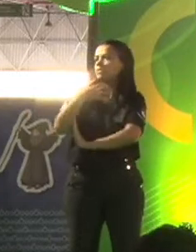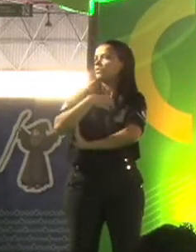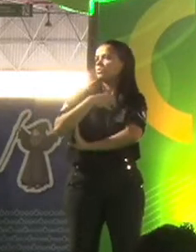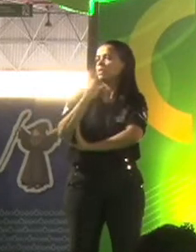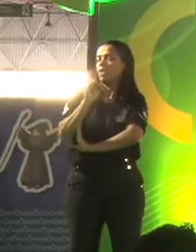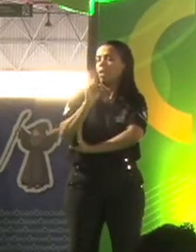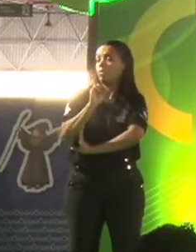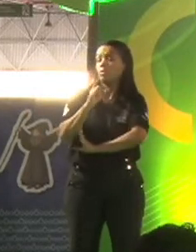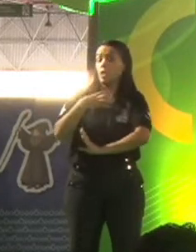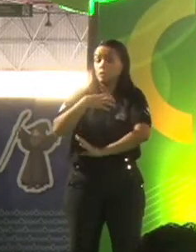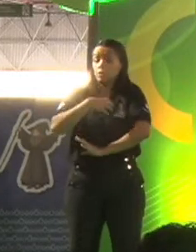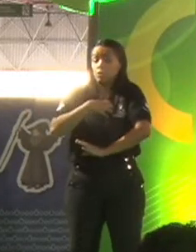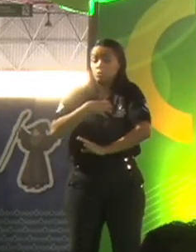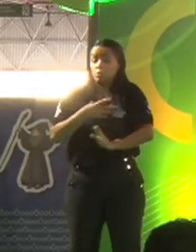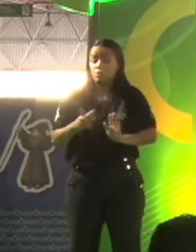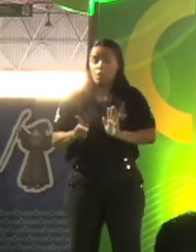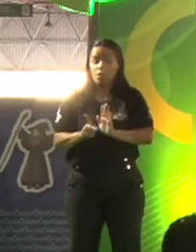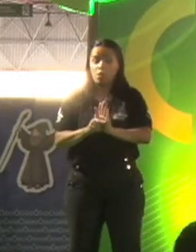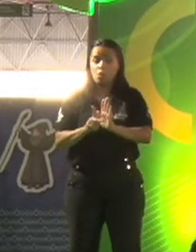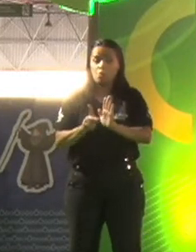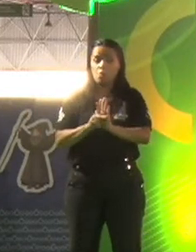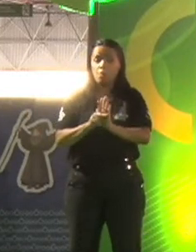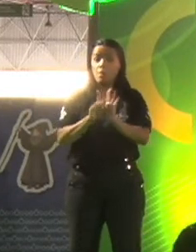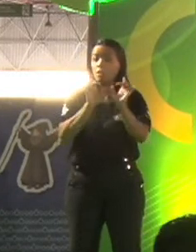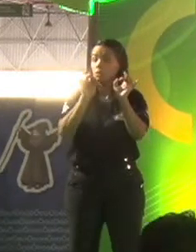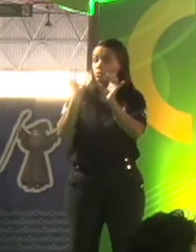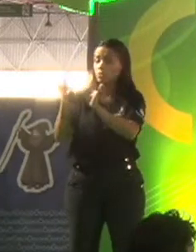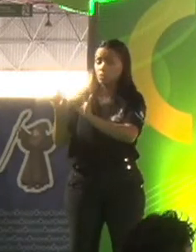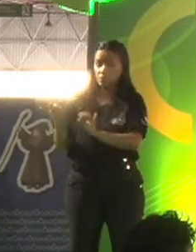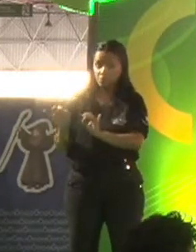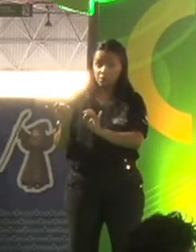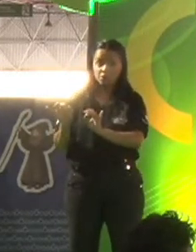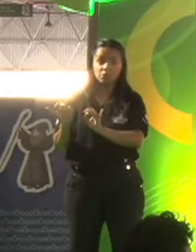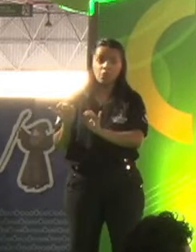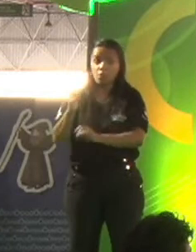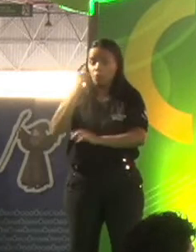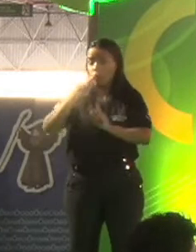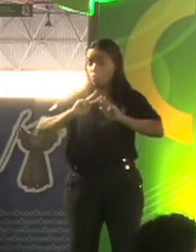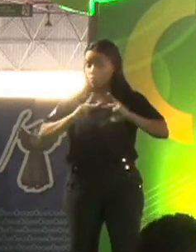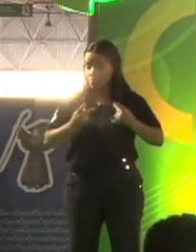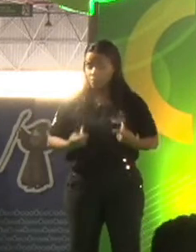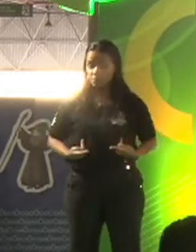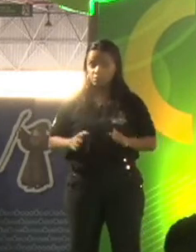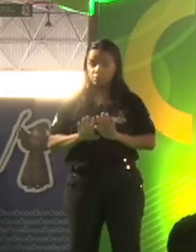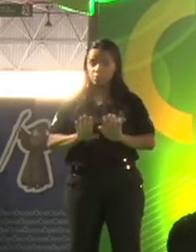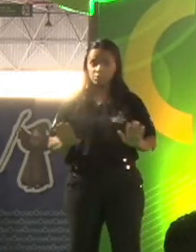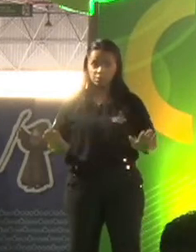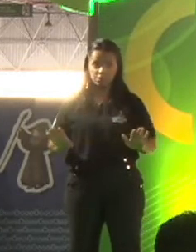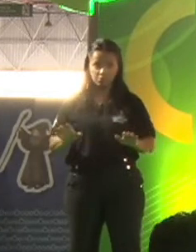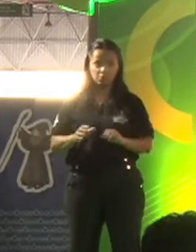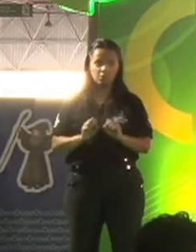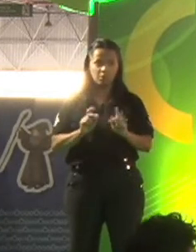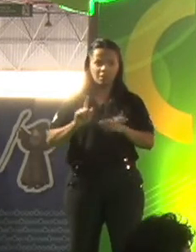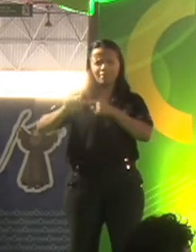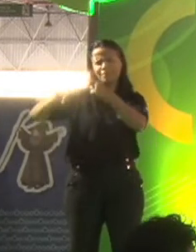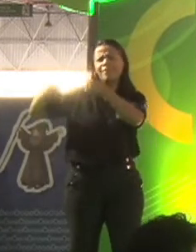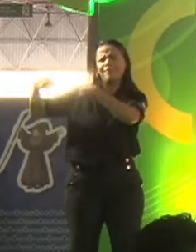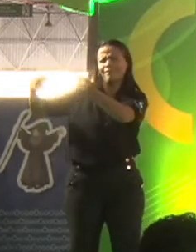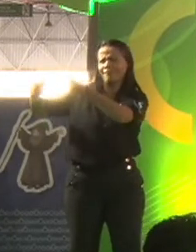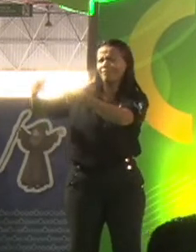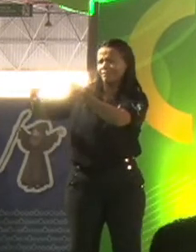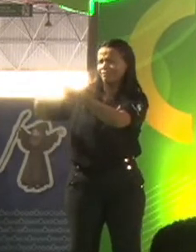o sentimento é uma propriedade exclusivamente por enquanto humana esse por enquanto a gente pode deixar com um papo mais